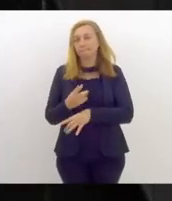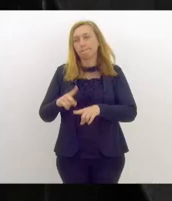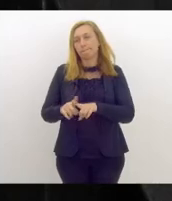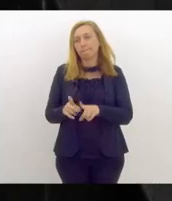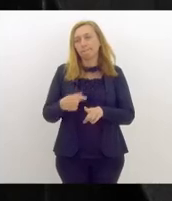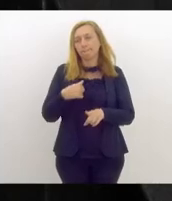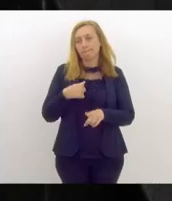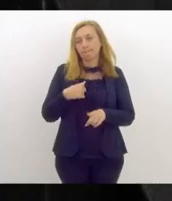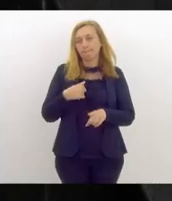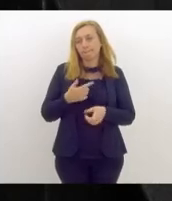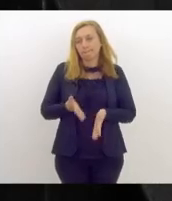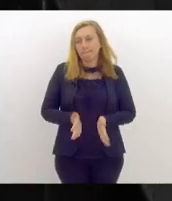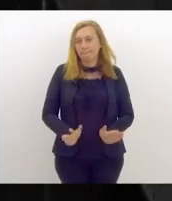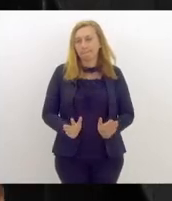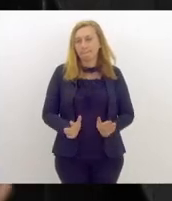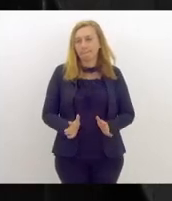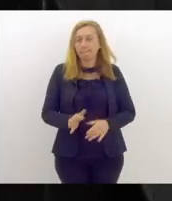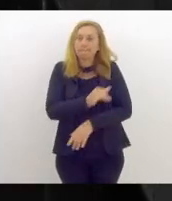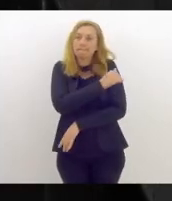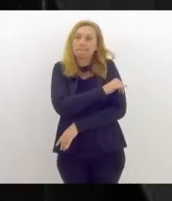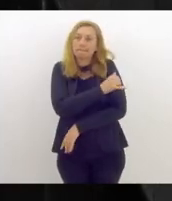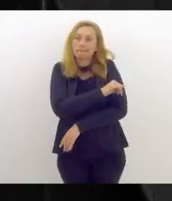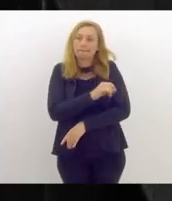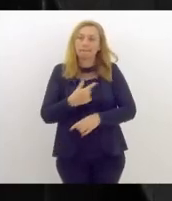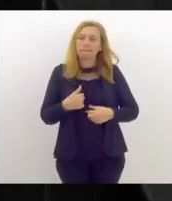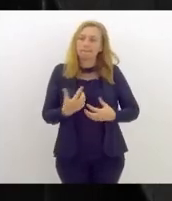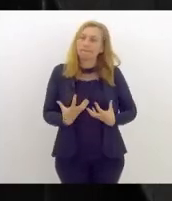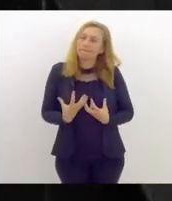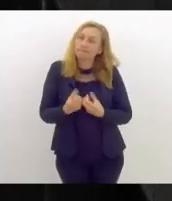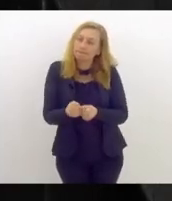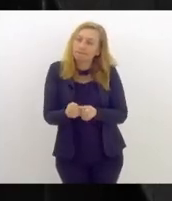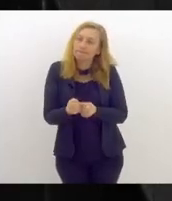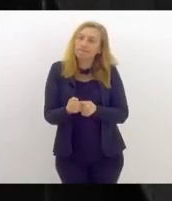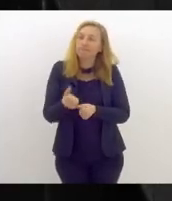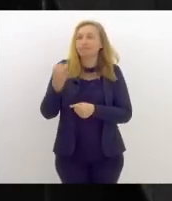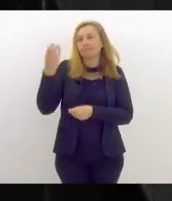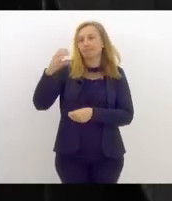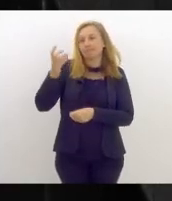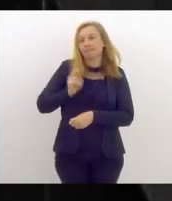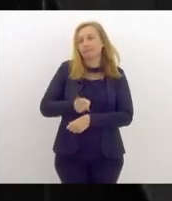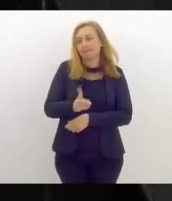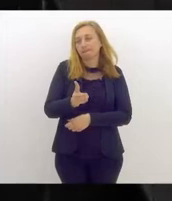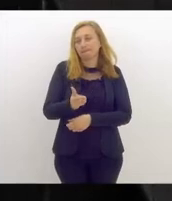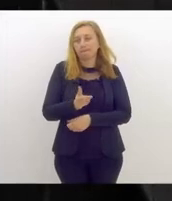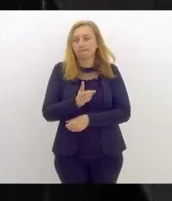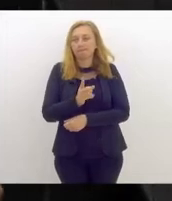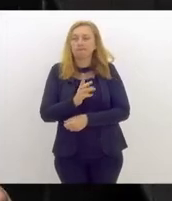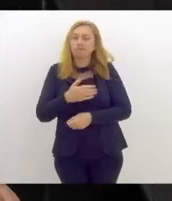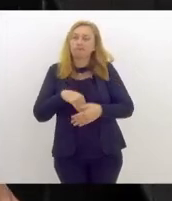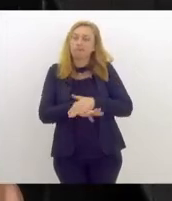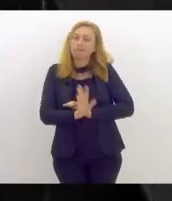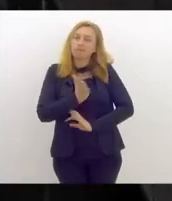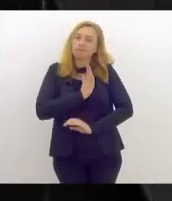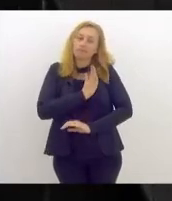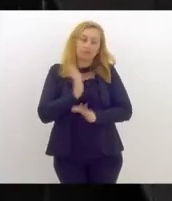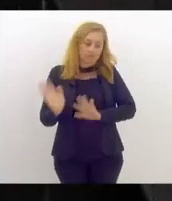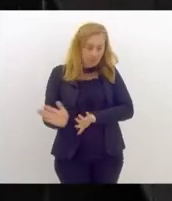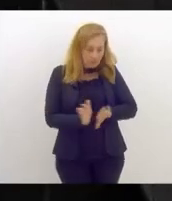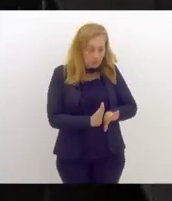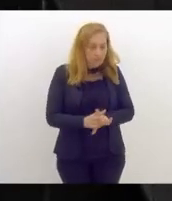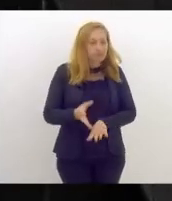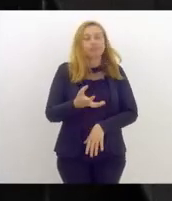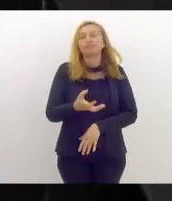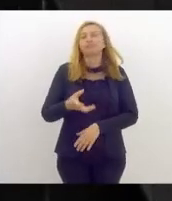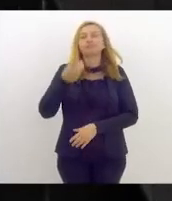de nascimento mas foi acolhido por Niterói e sempre é acolhi sempre acolherei e no meu coração quero o